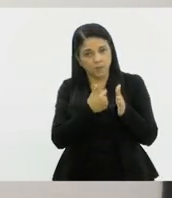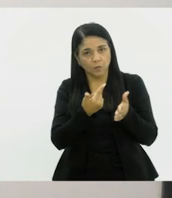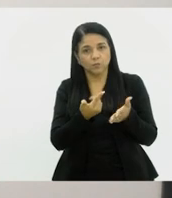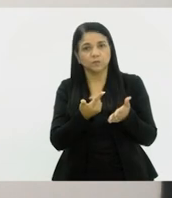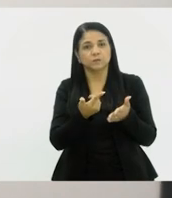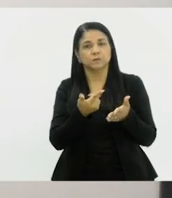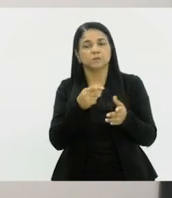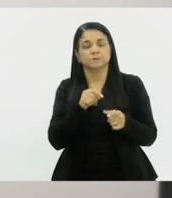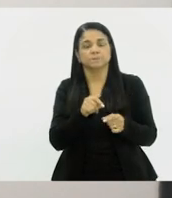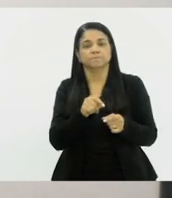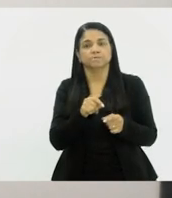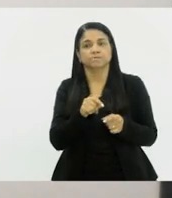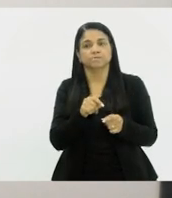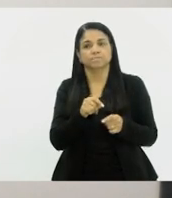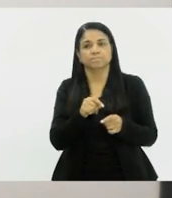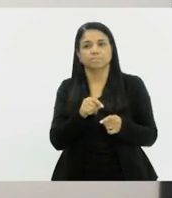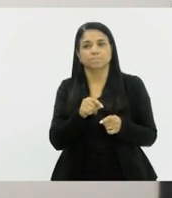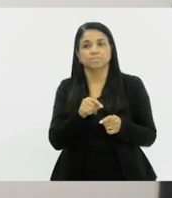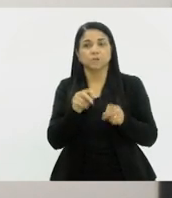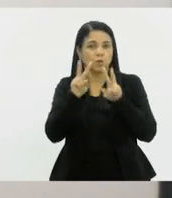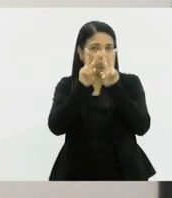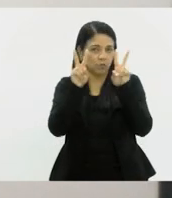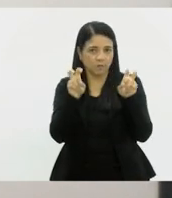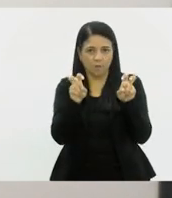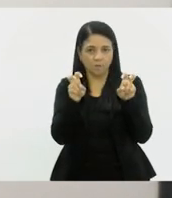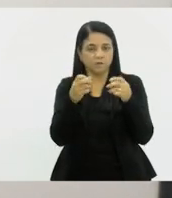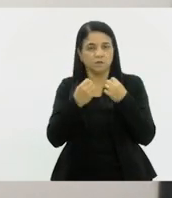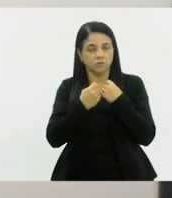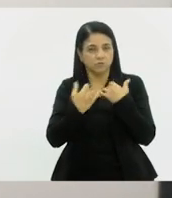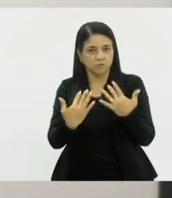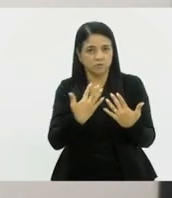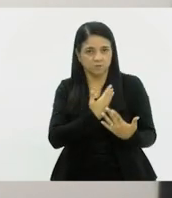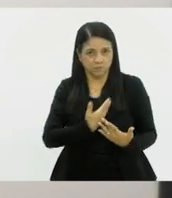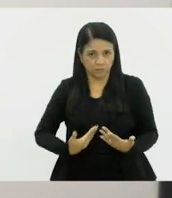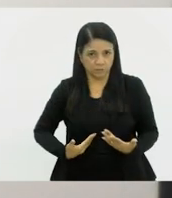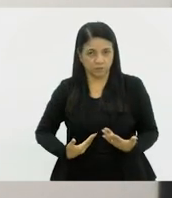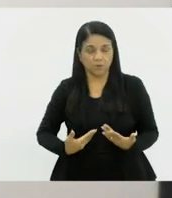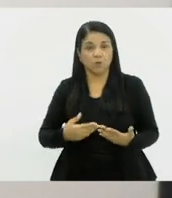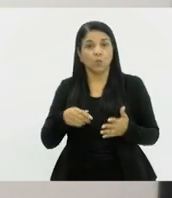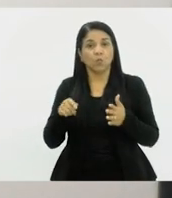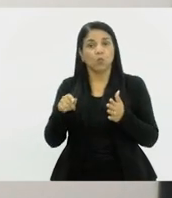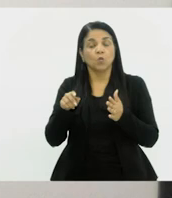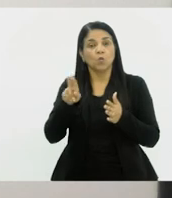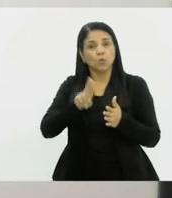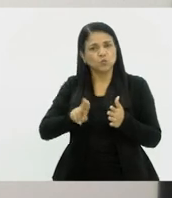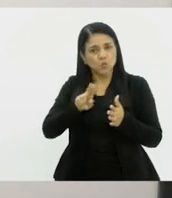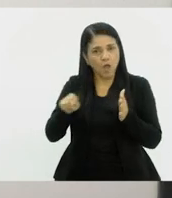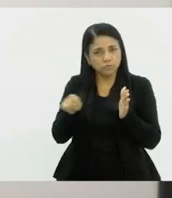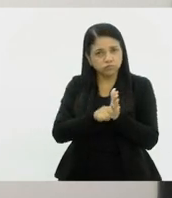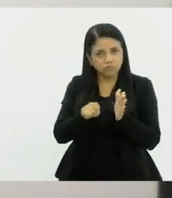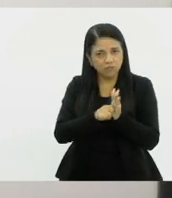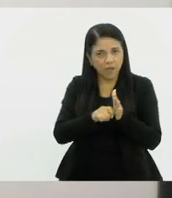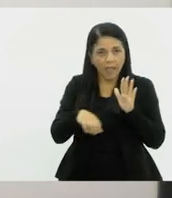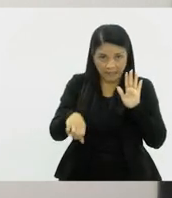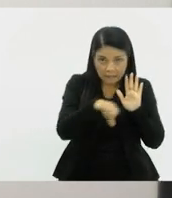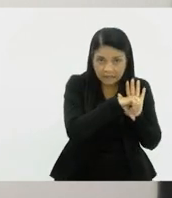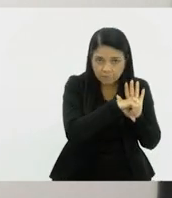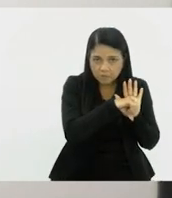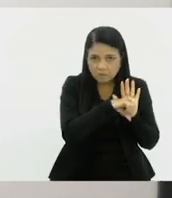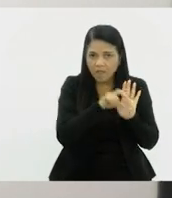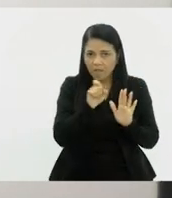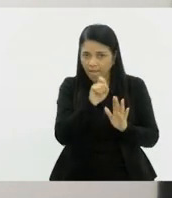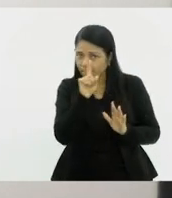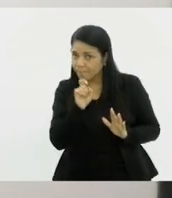induz aí eh o o tema dessa audiência pública né usuário é criminoso é uma pergunta que a gente tem que se